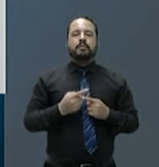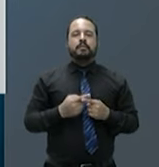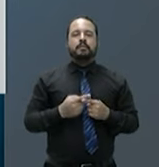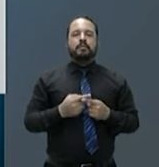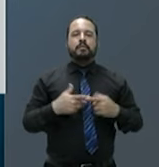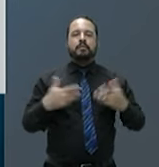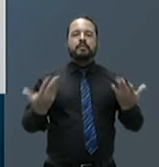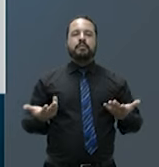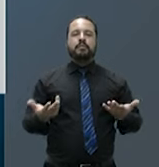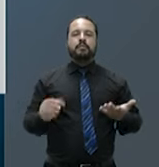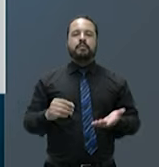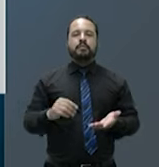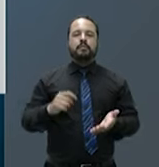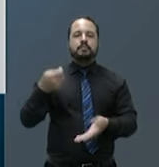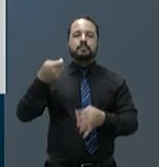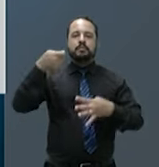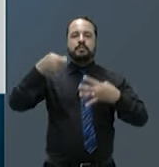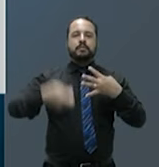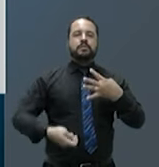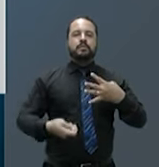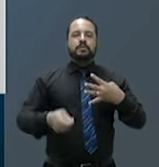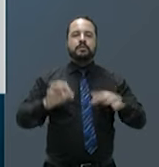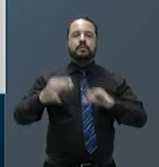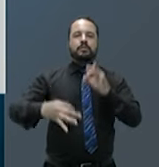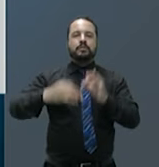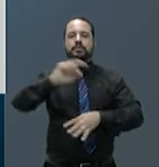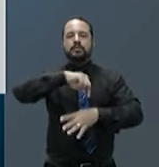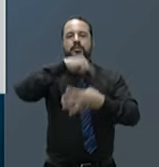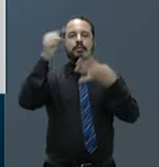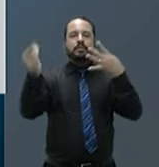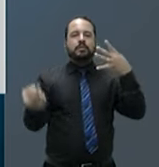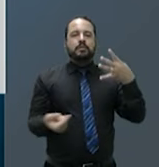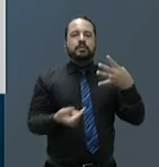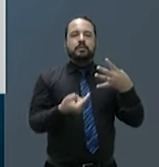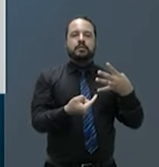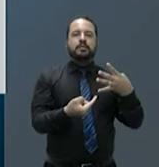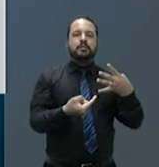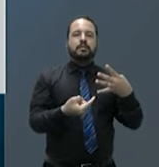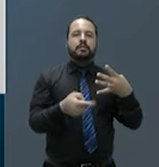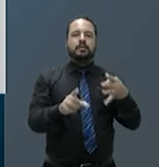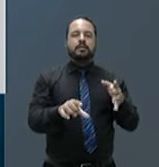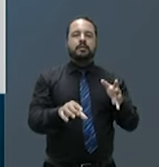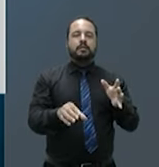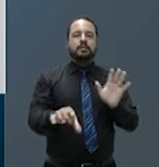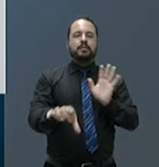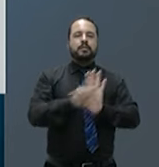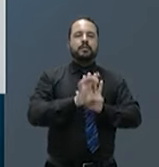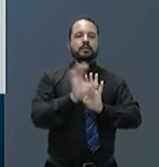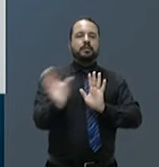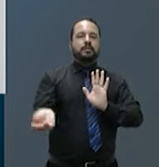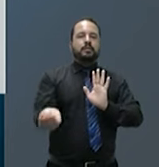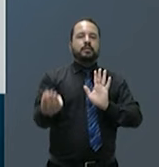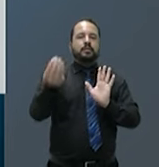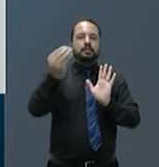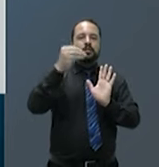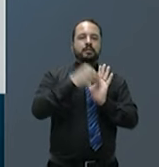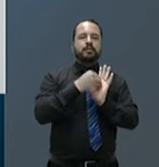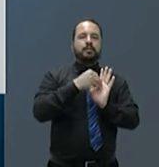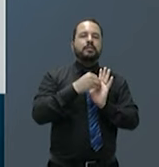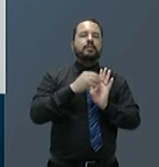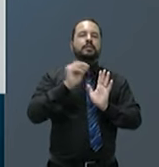fato de que a sentença transitou em julgado em sua origem dentro da legalidade. Gostaria de chamar a atenção dos